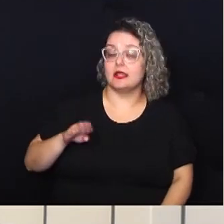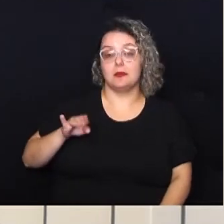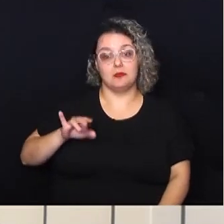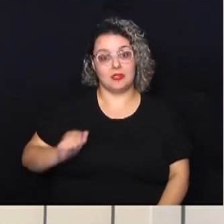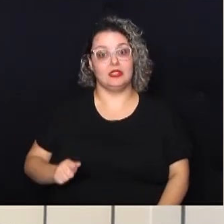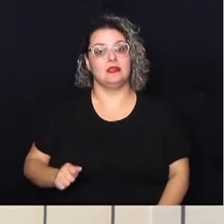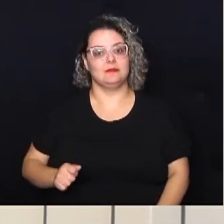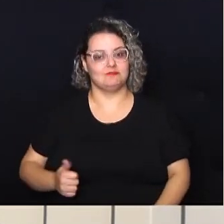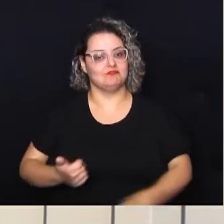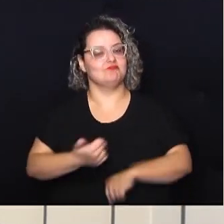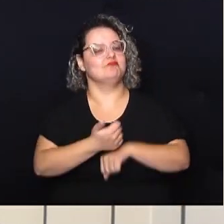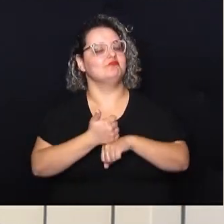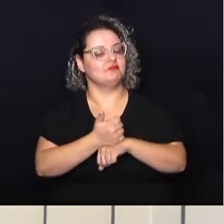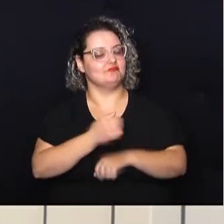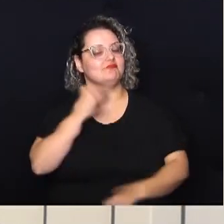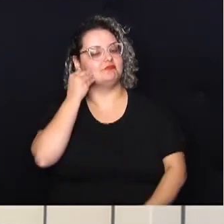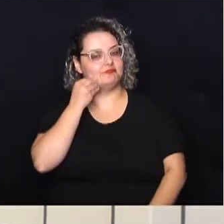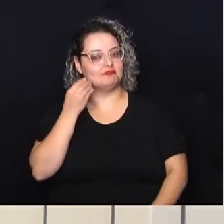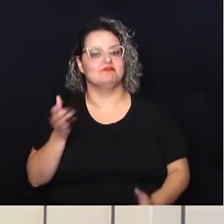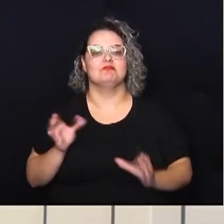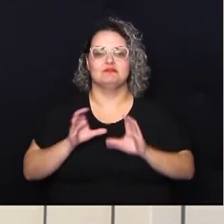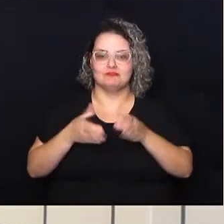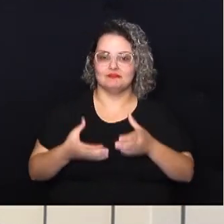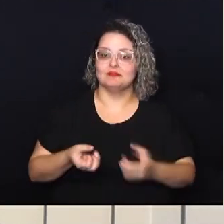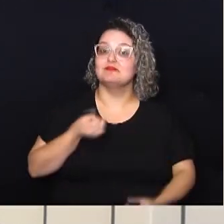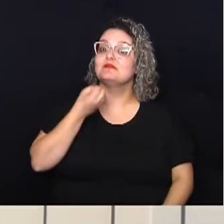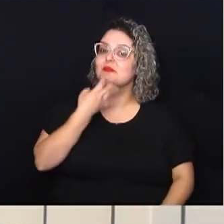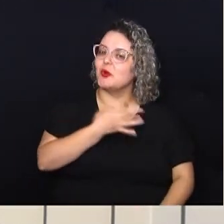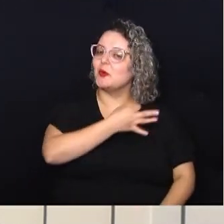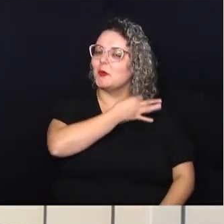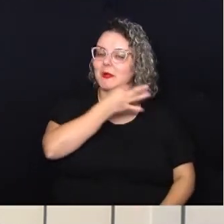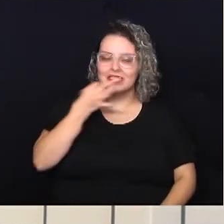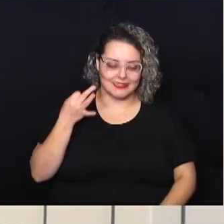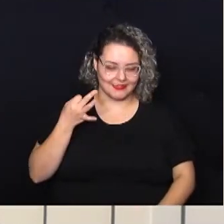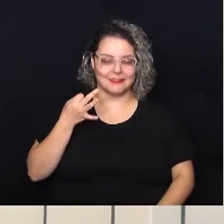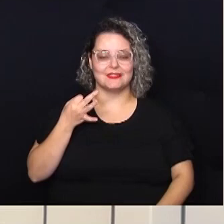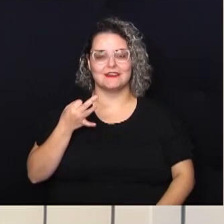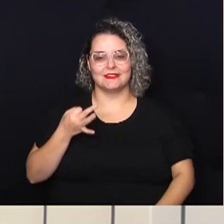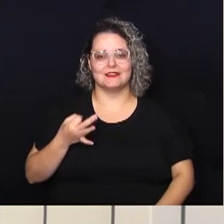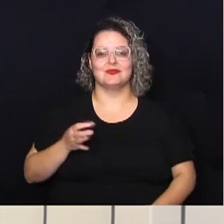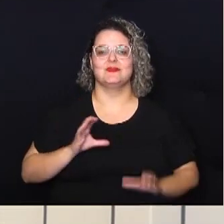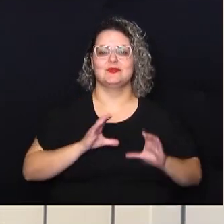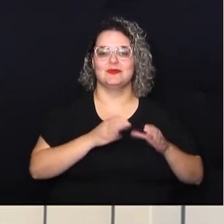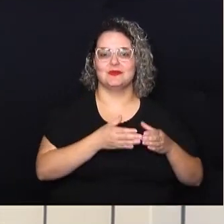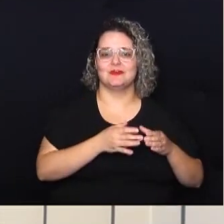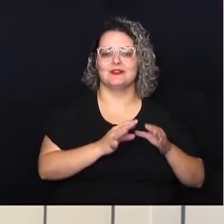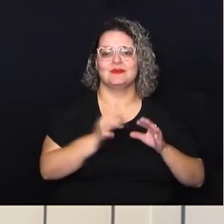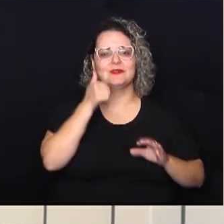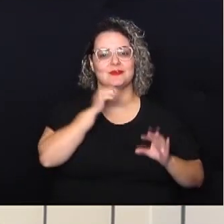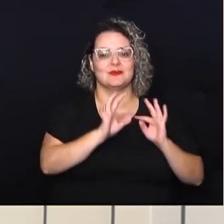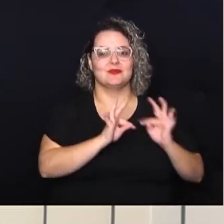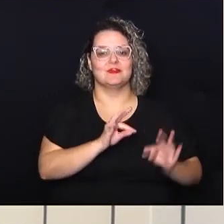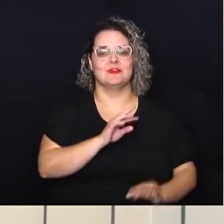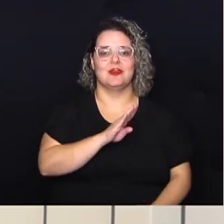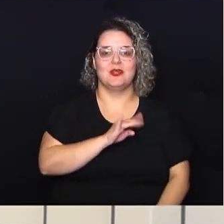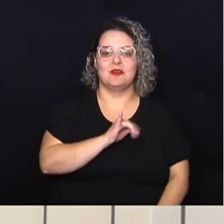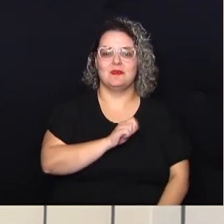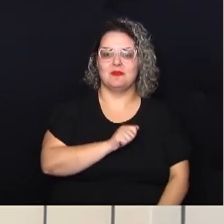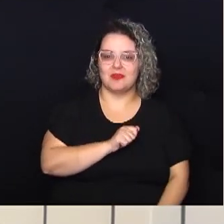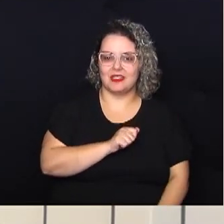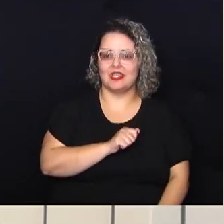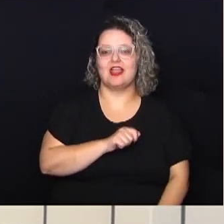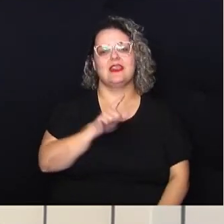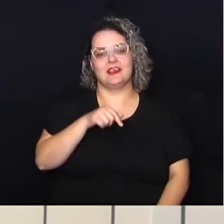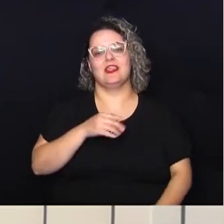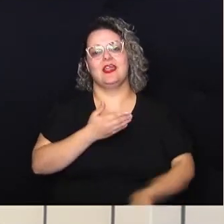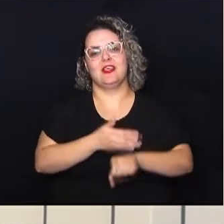mais experientes deste grupo. Boa sorte, então, às comandadas da técnica Pia Sundhage, que é a